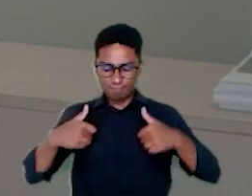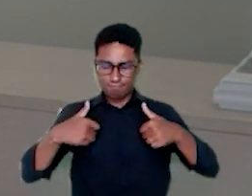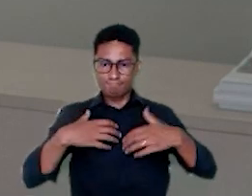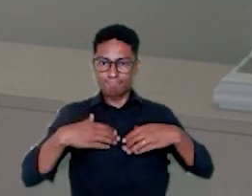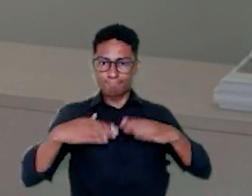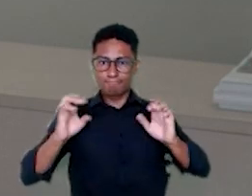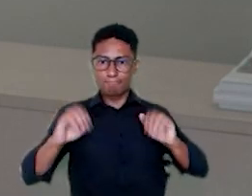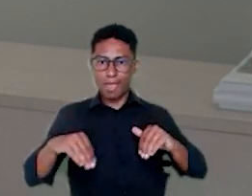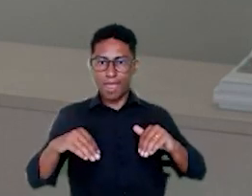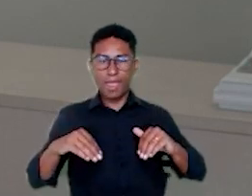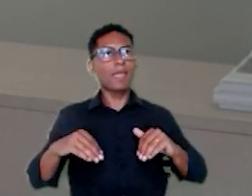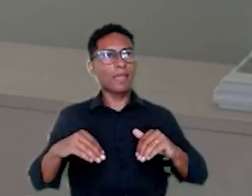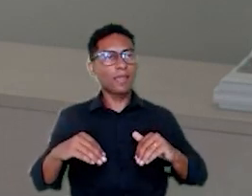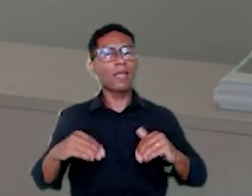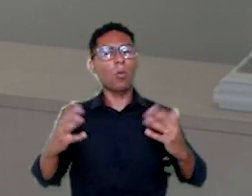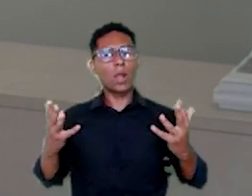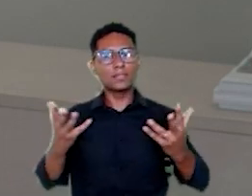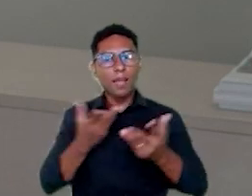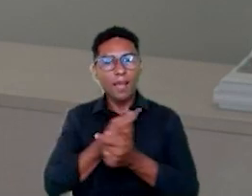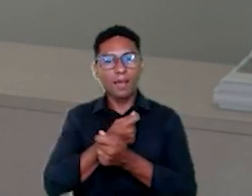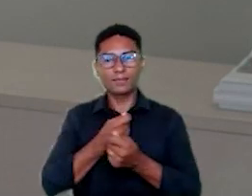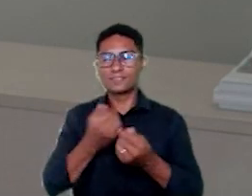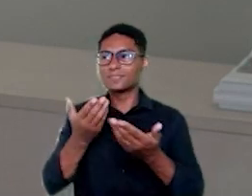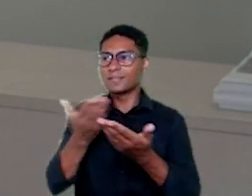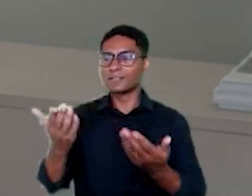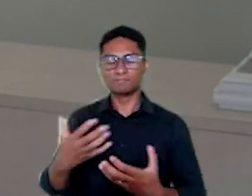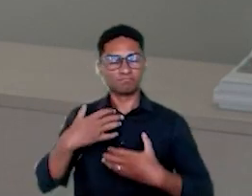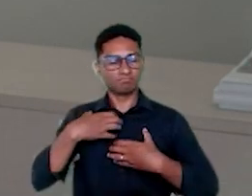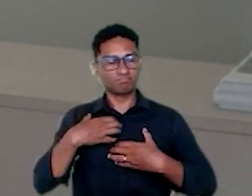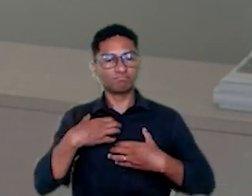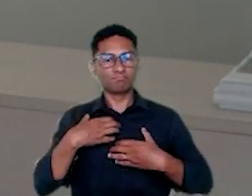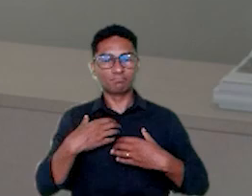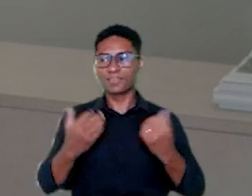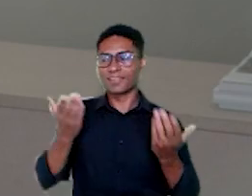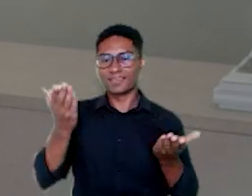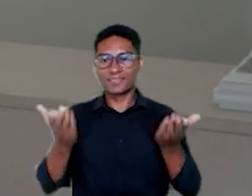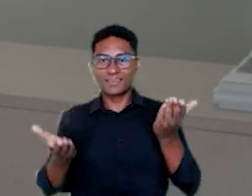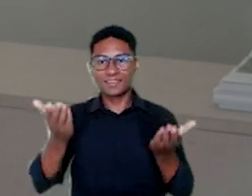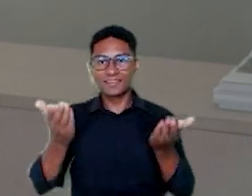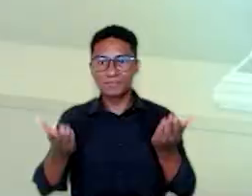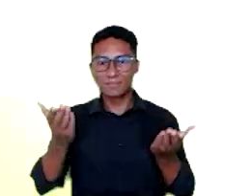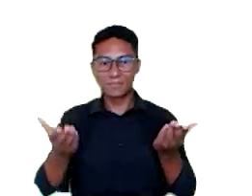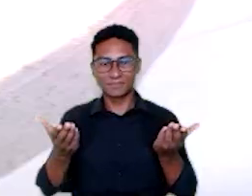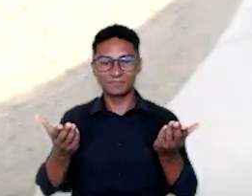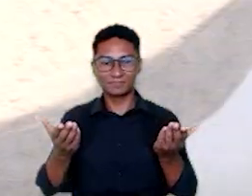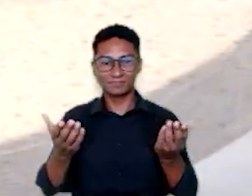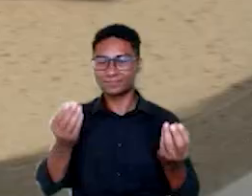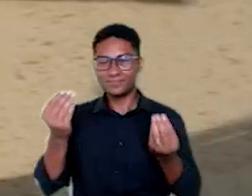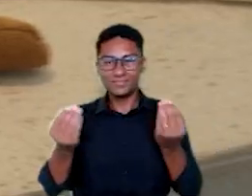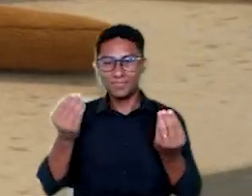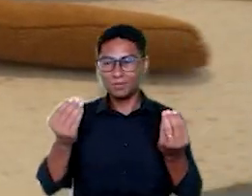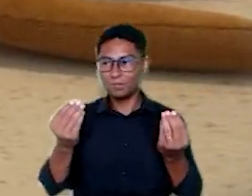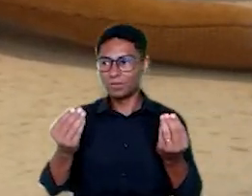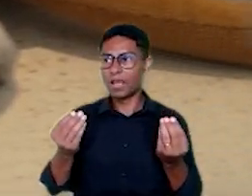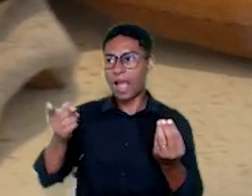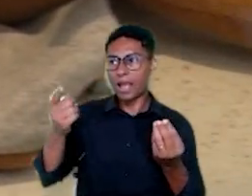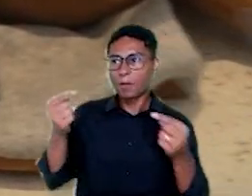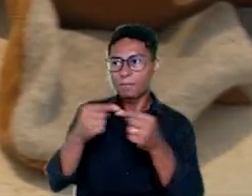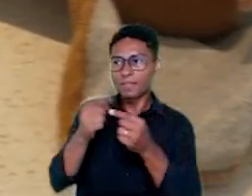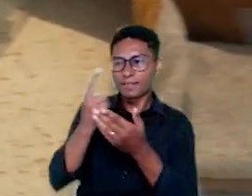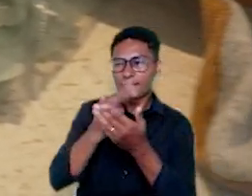bem vestida de uma forma equilibrada entre o atemporal e o moderno.